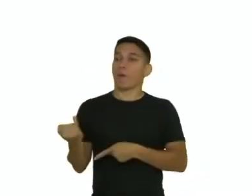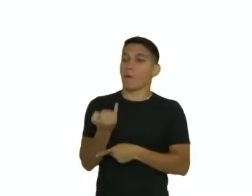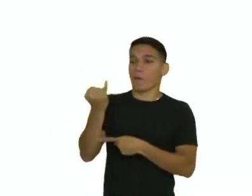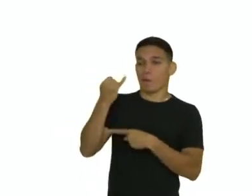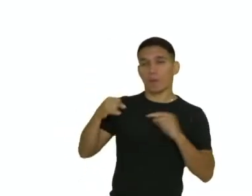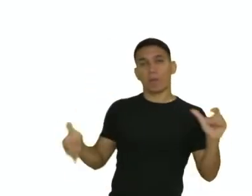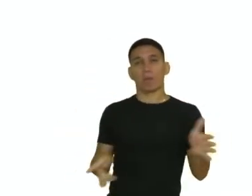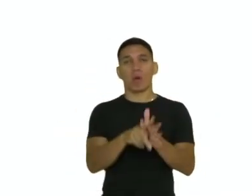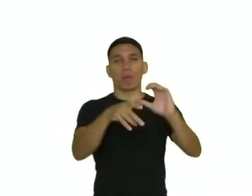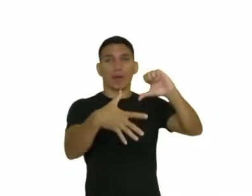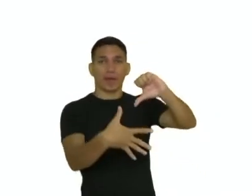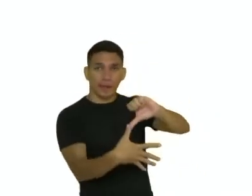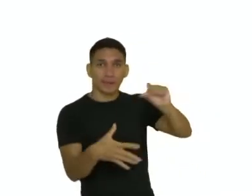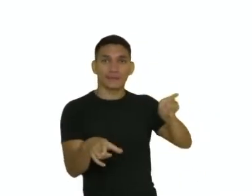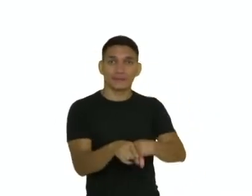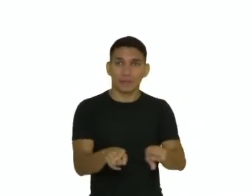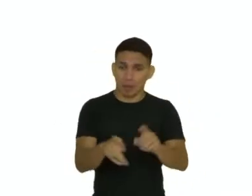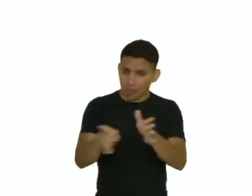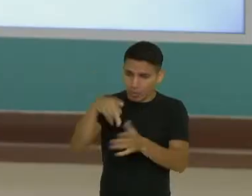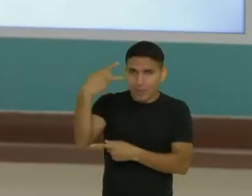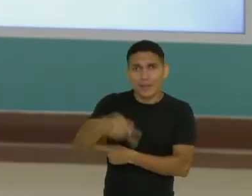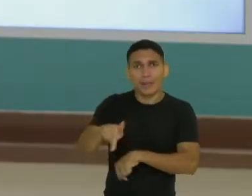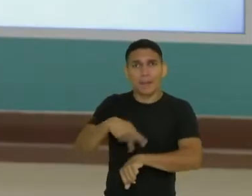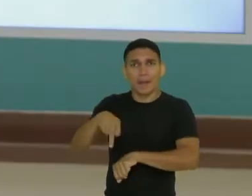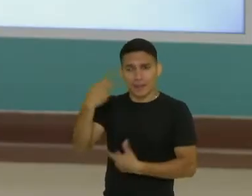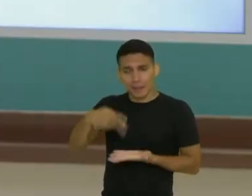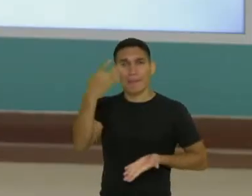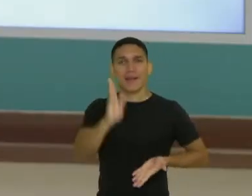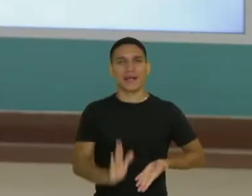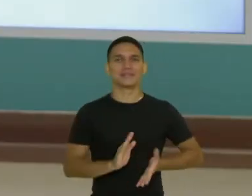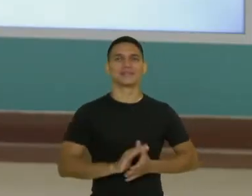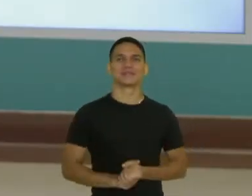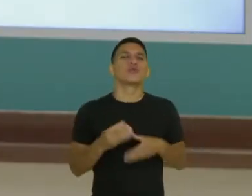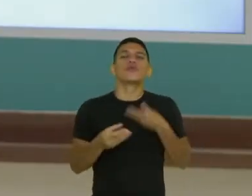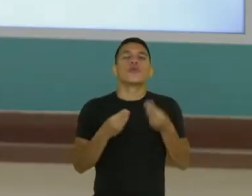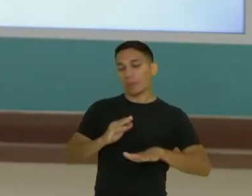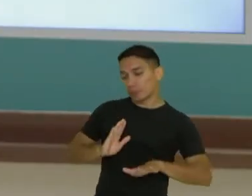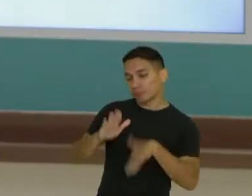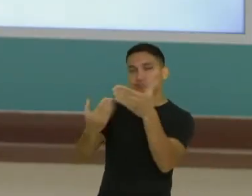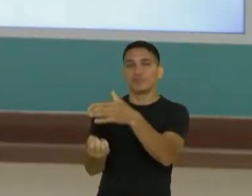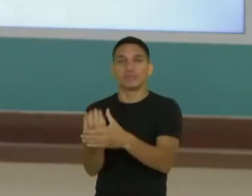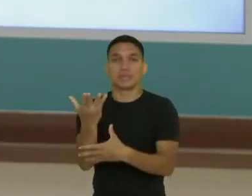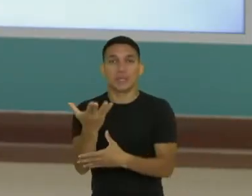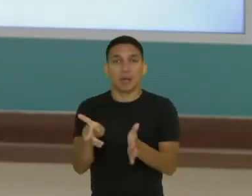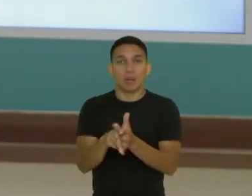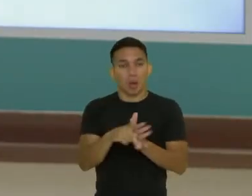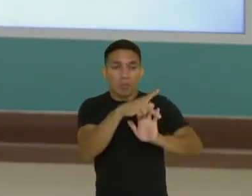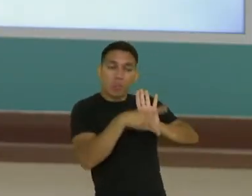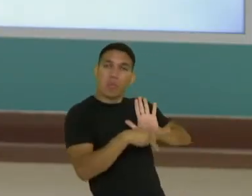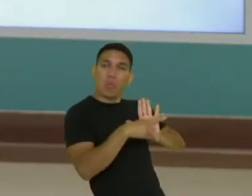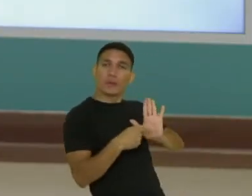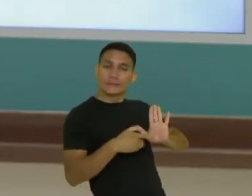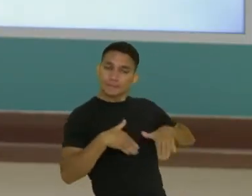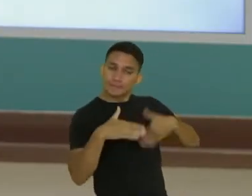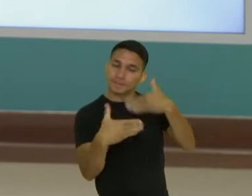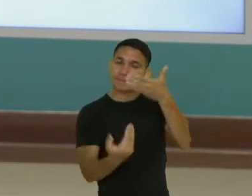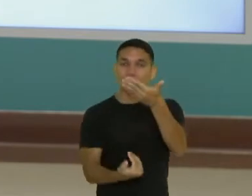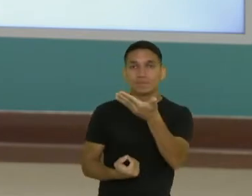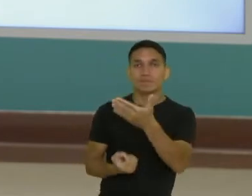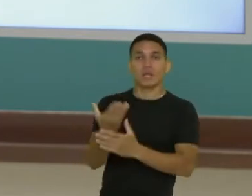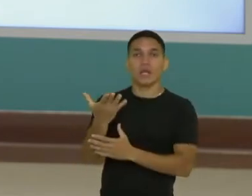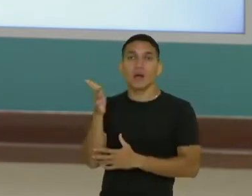América do Sul e principalmente para o nosso país, para o Brasil? Como se desenvolveu esse projeto de